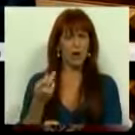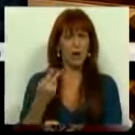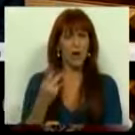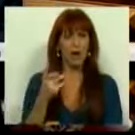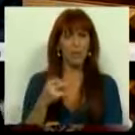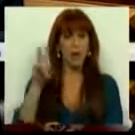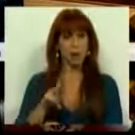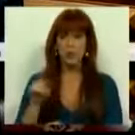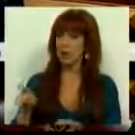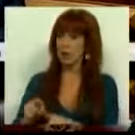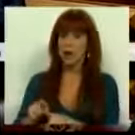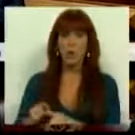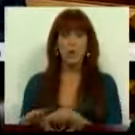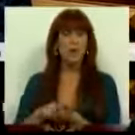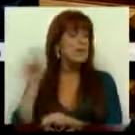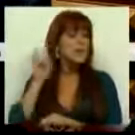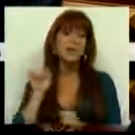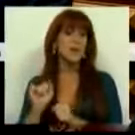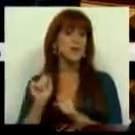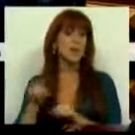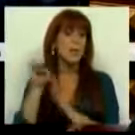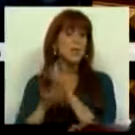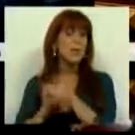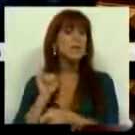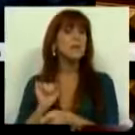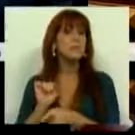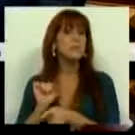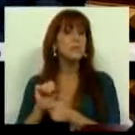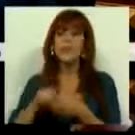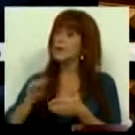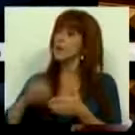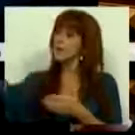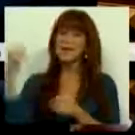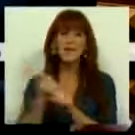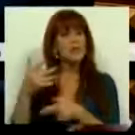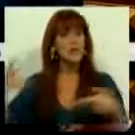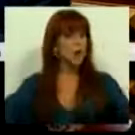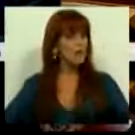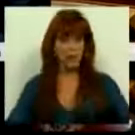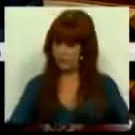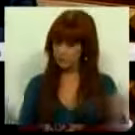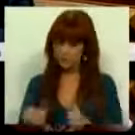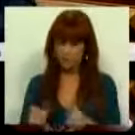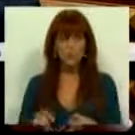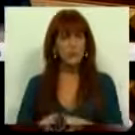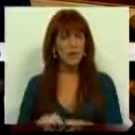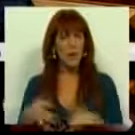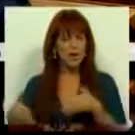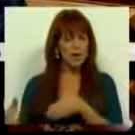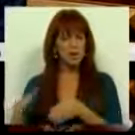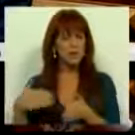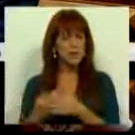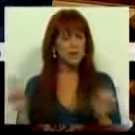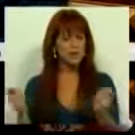que sabemos que bem assenta o essencial da sua programação na contratação de serviços externos. Isso significa que há uma estratégia